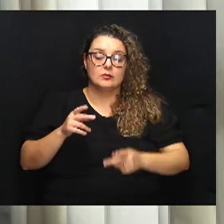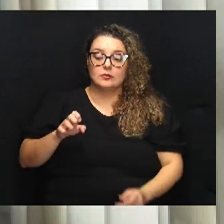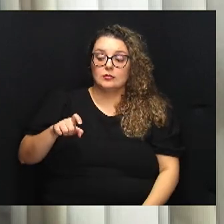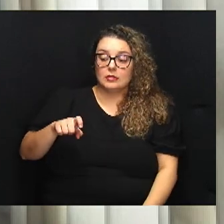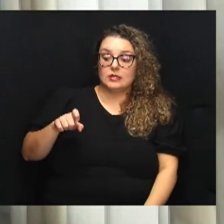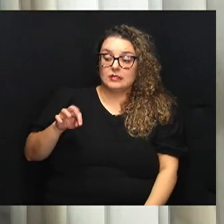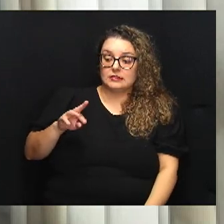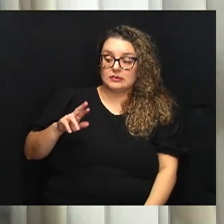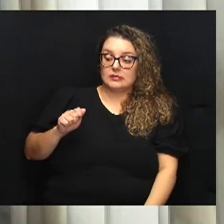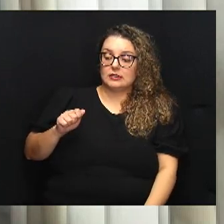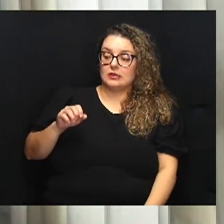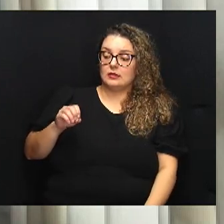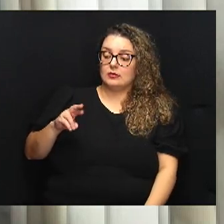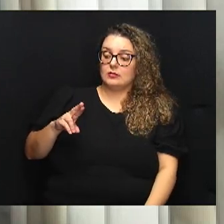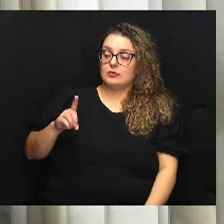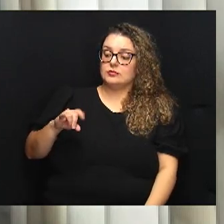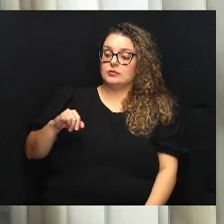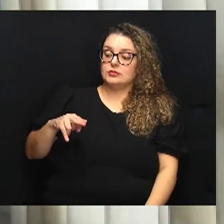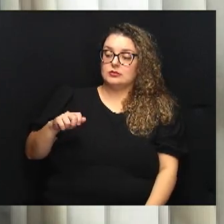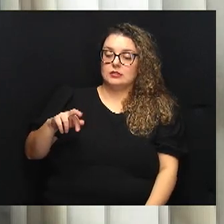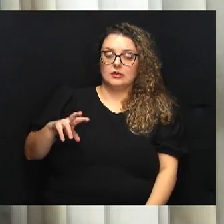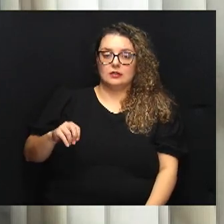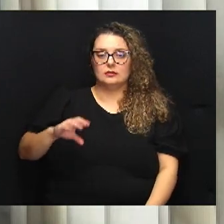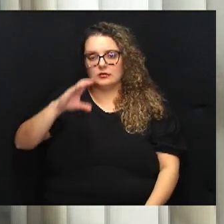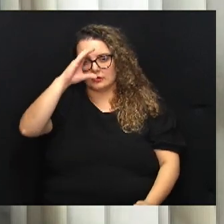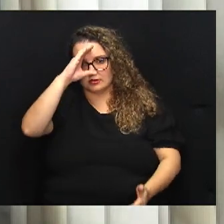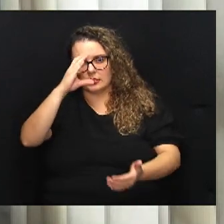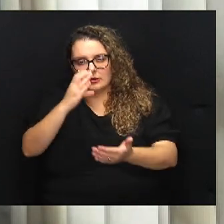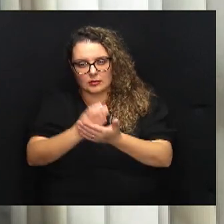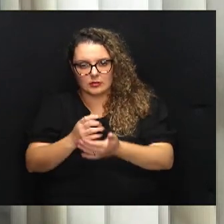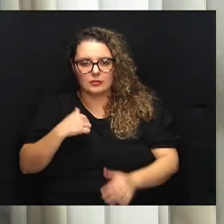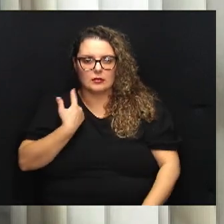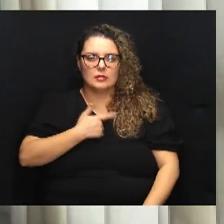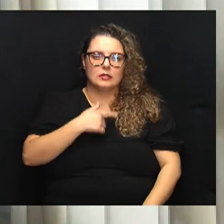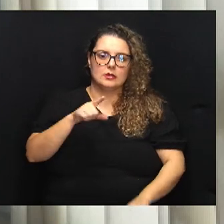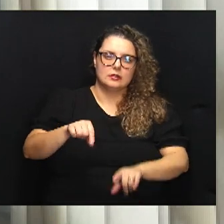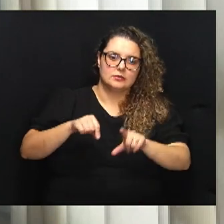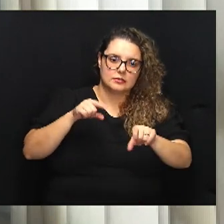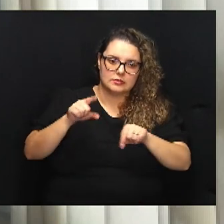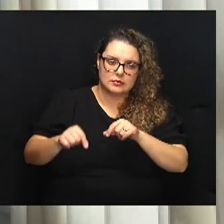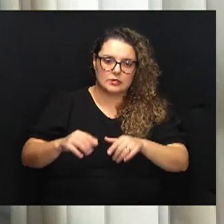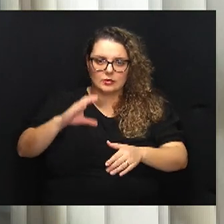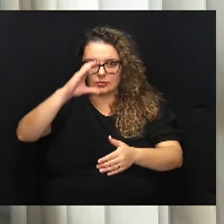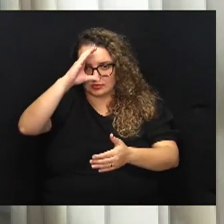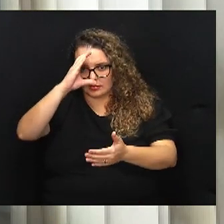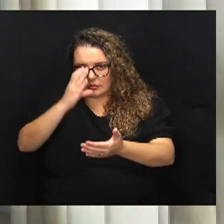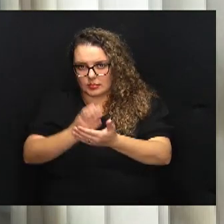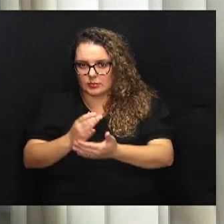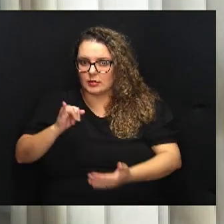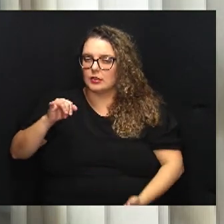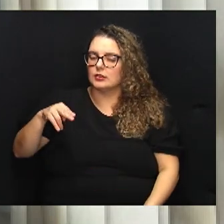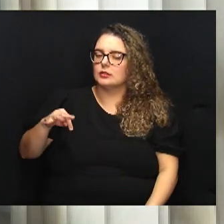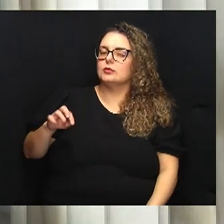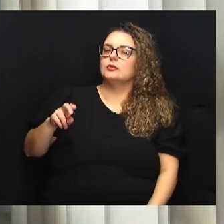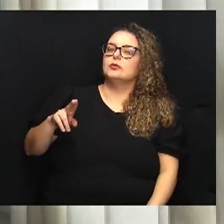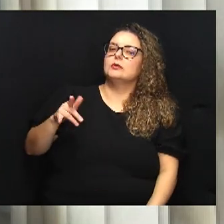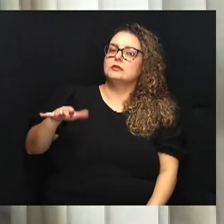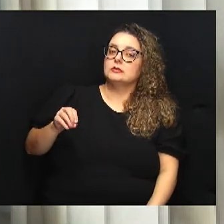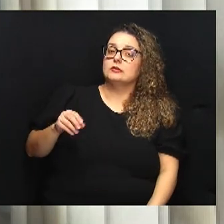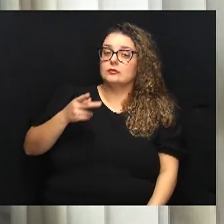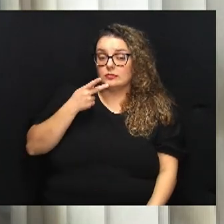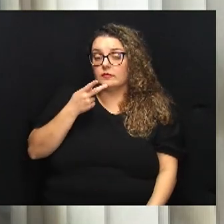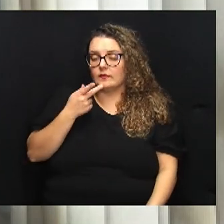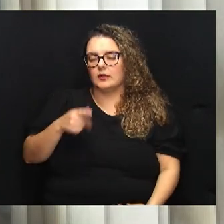e eu acho que também confiar nas nossas escolhas, confiar na nossa intuição. O livro fala muito sobre isso.